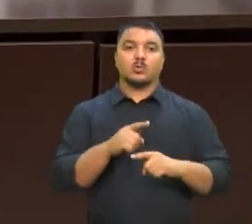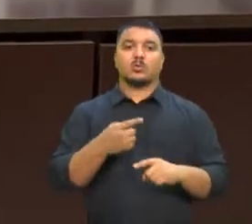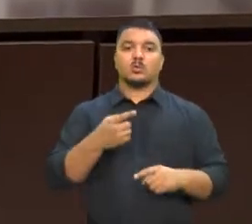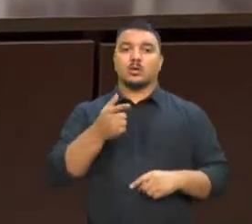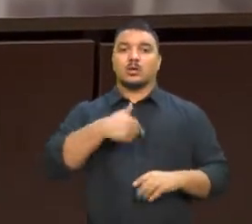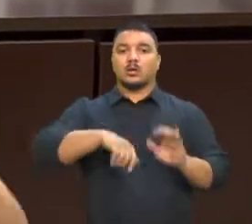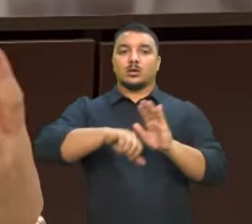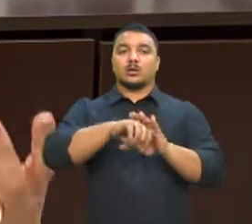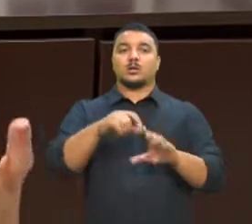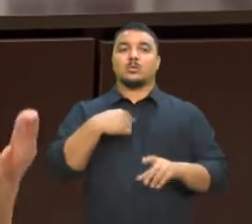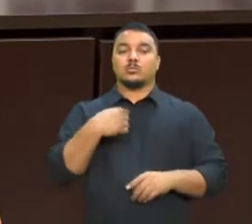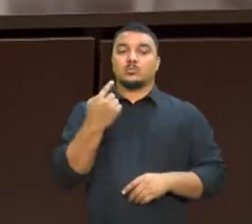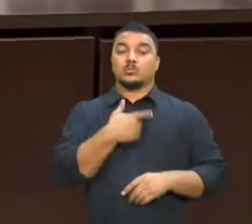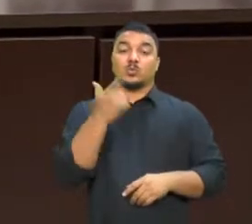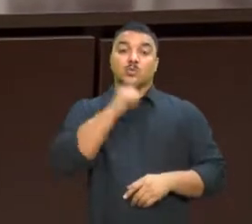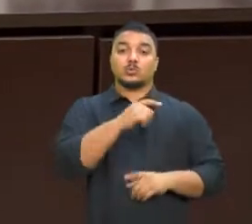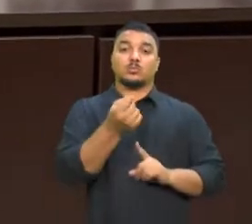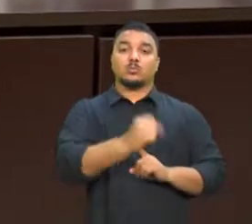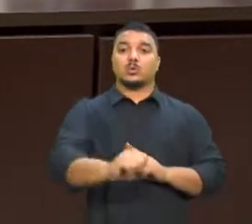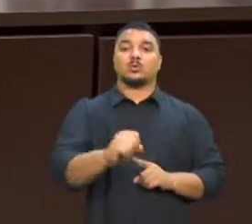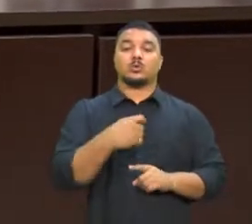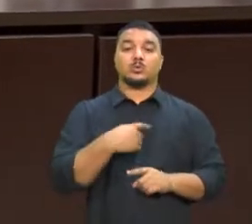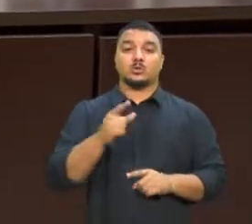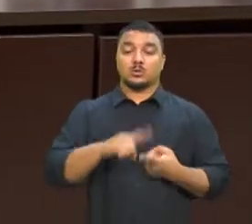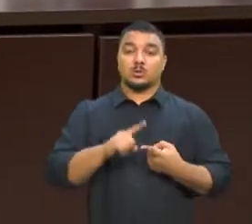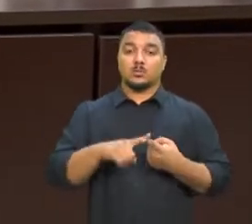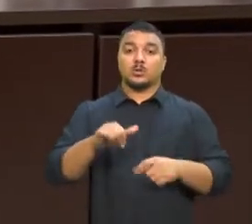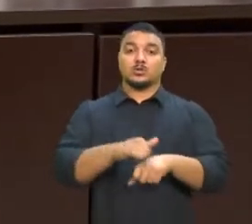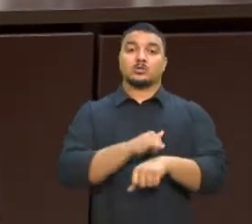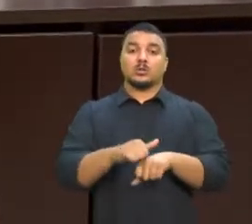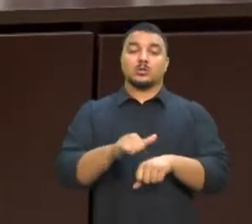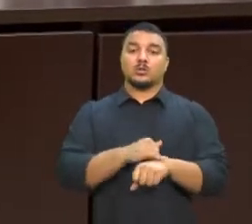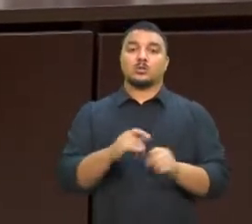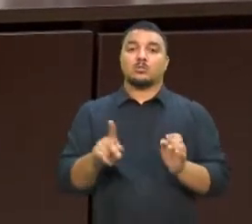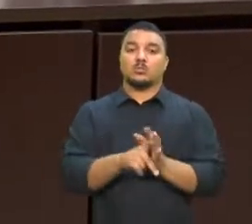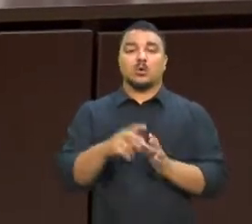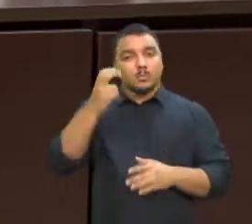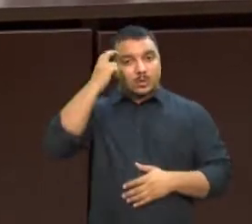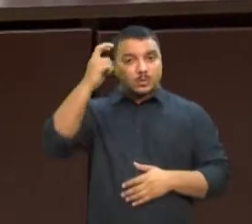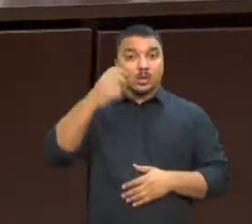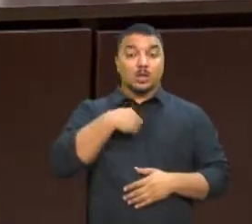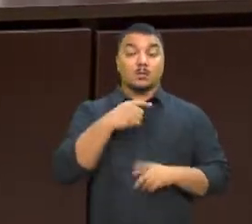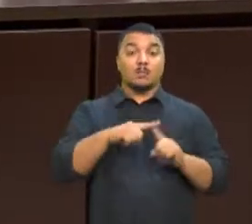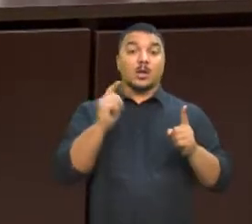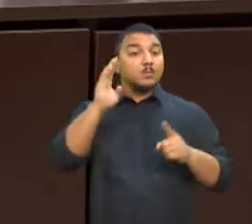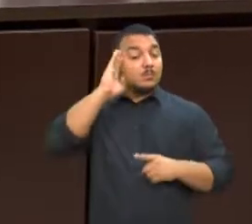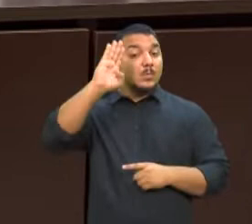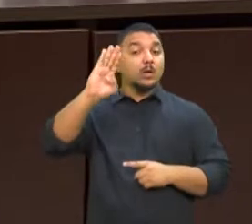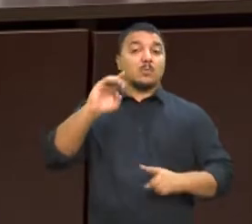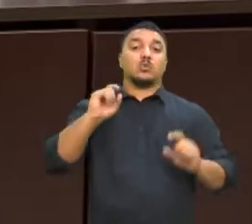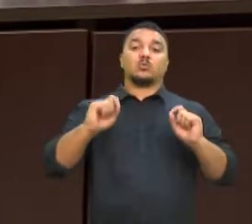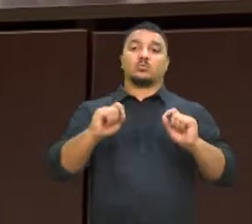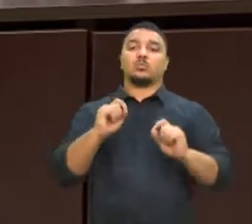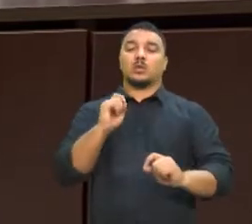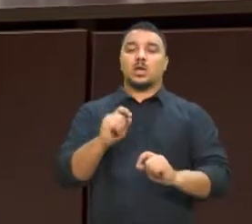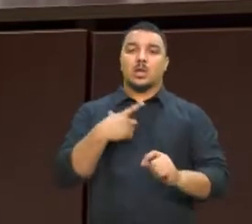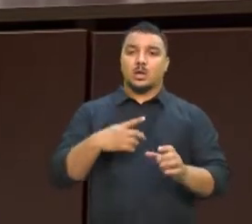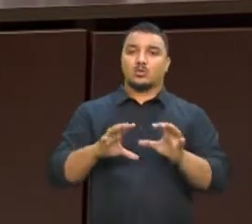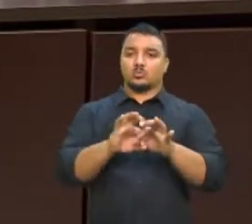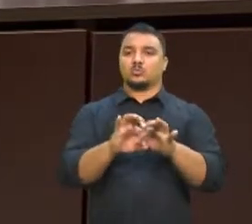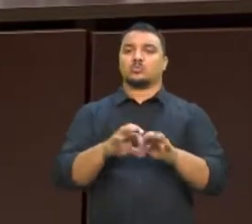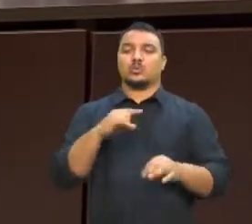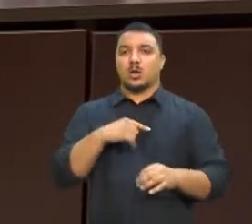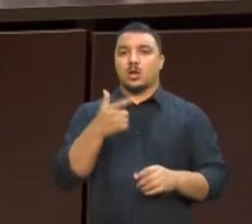eles possam se proteger e ter estratégias também de inteligência, mas acima de tudo, nós precisamos unir forças com